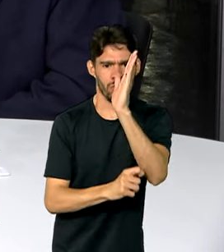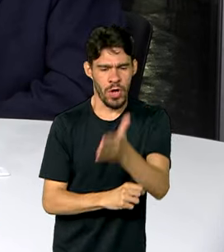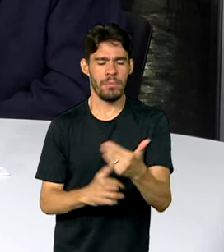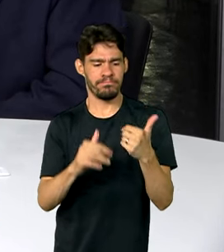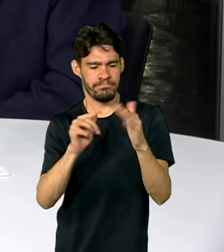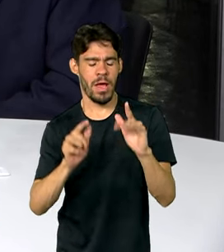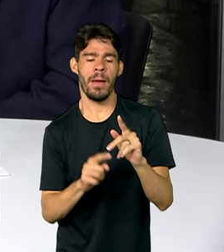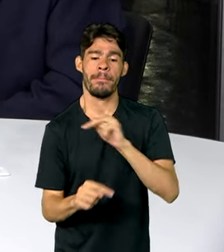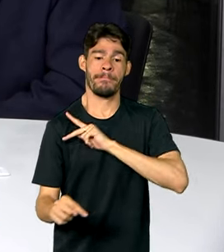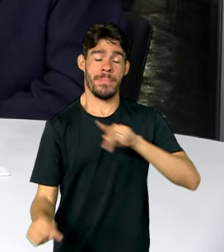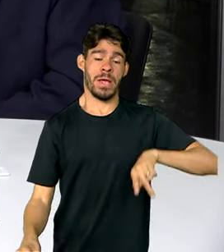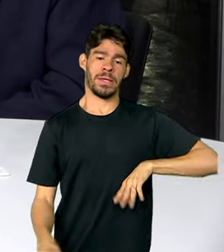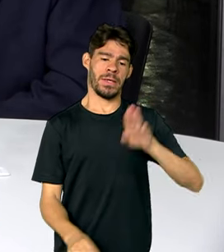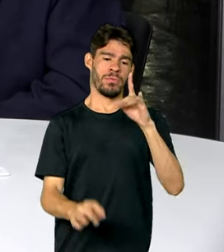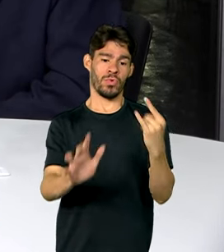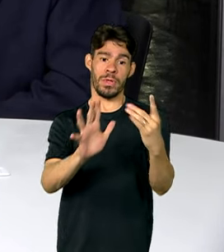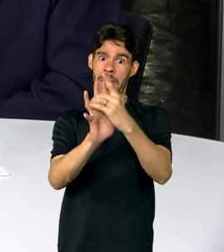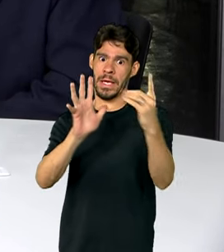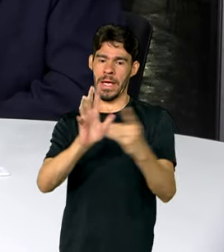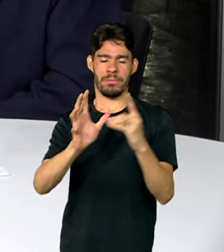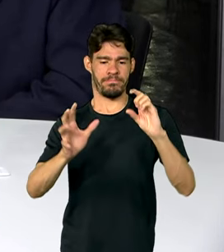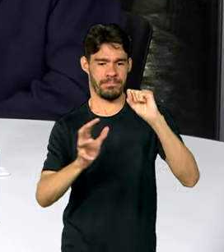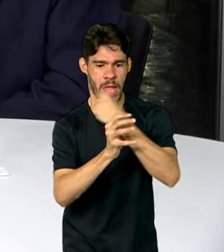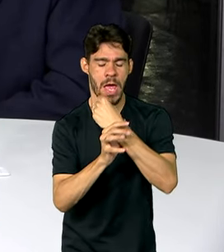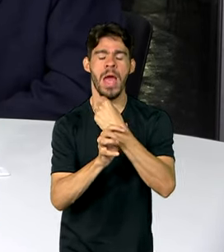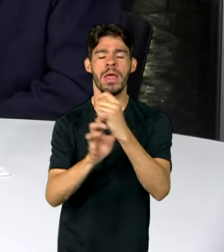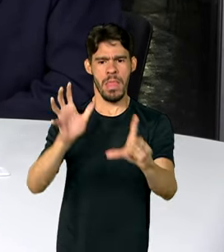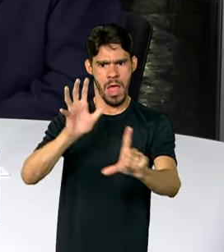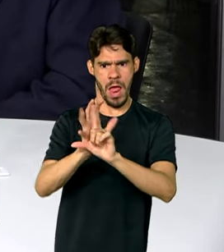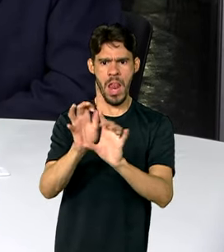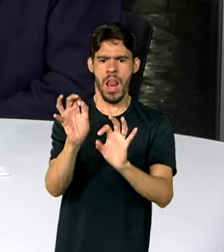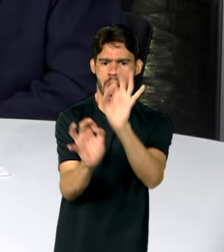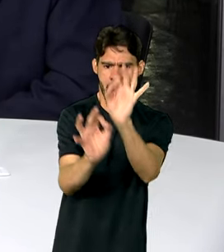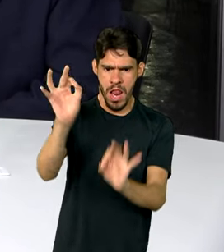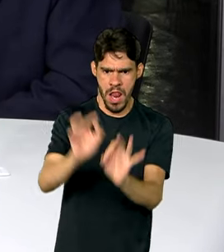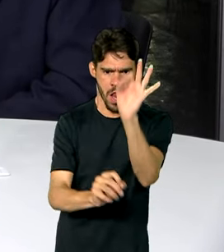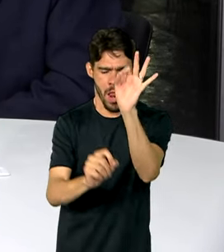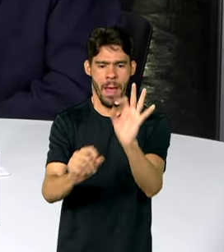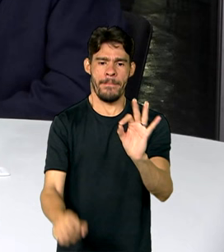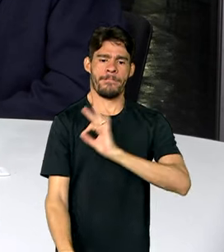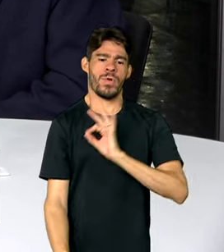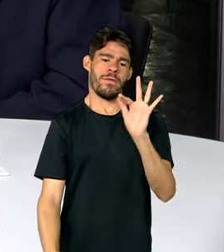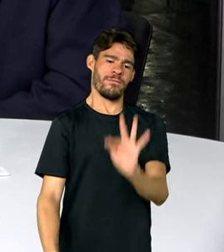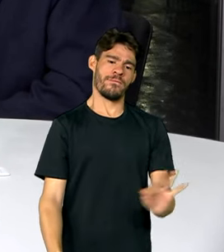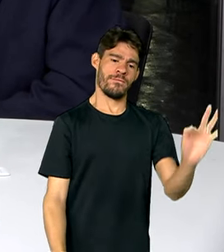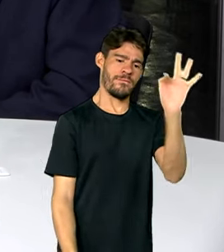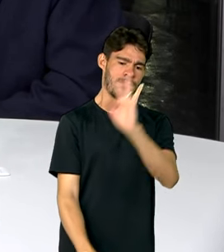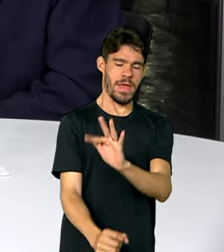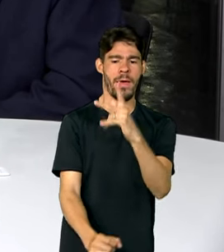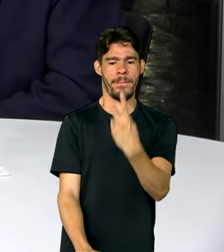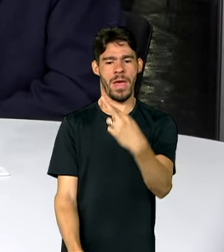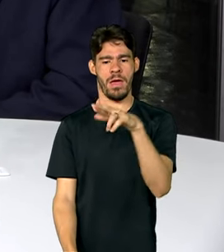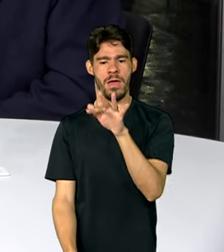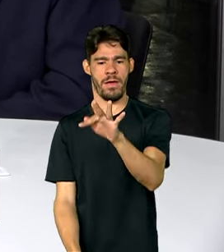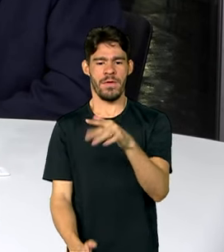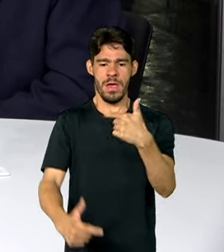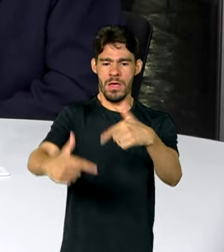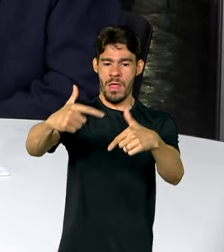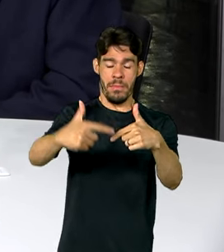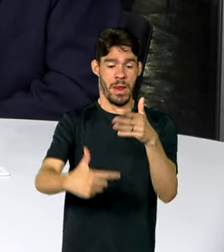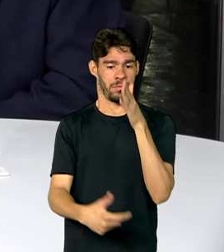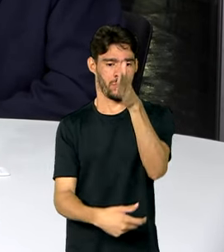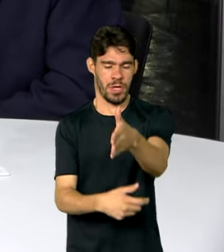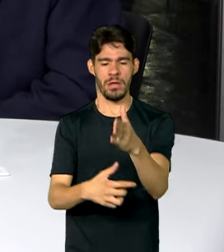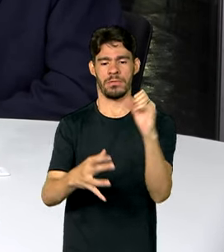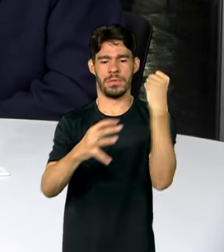isso. O presidente Lula editou um decreto de garantia da lei e da ordem e as polícias federal e rodoviária federal vão atuar